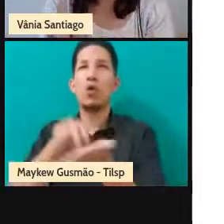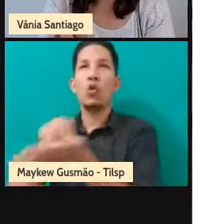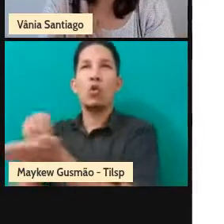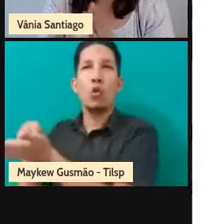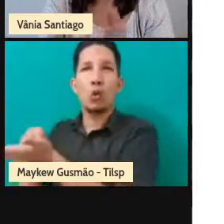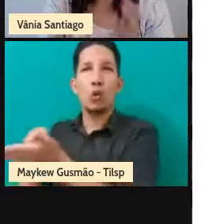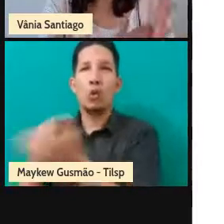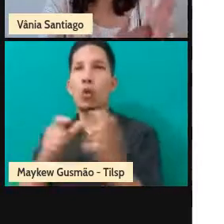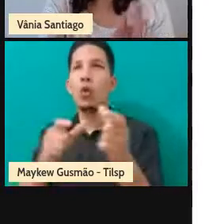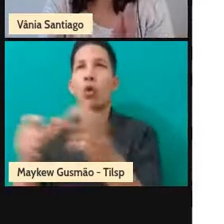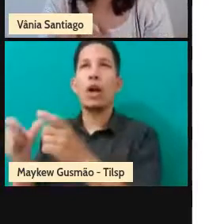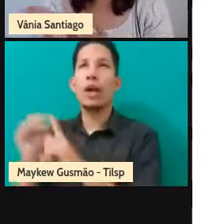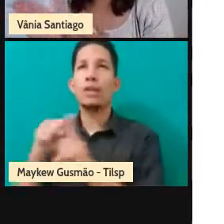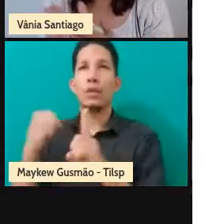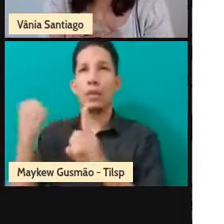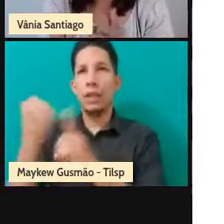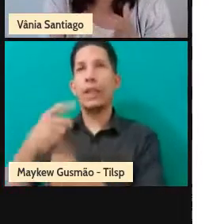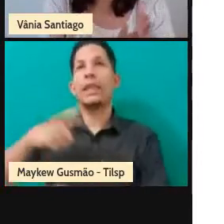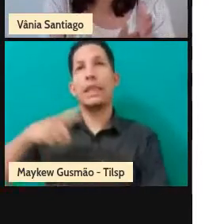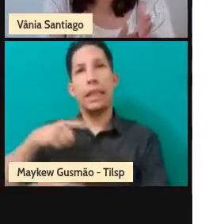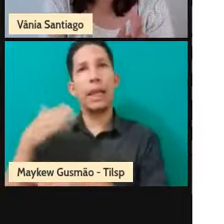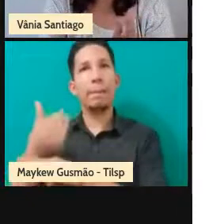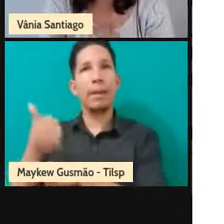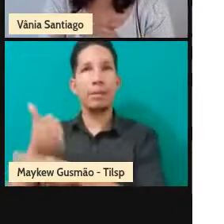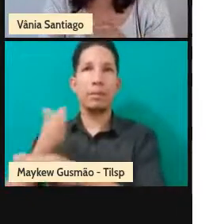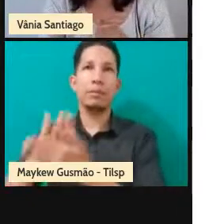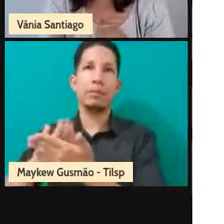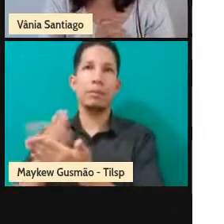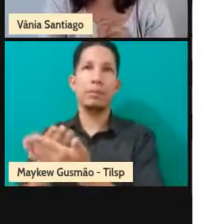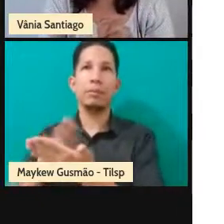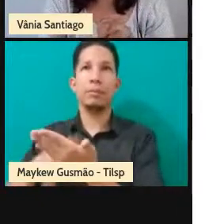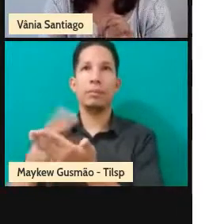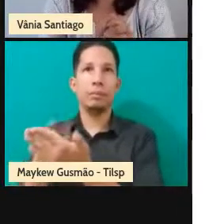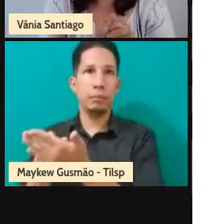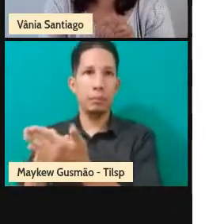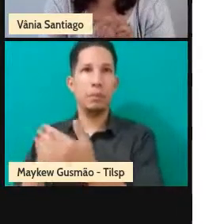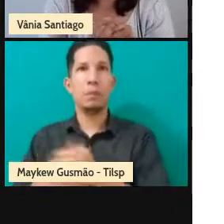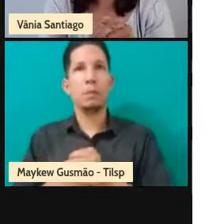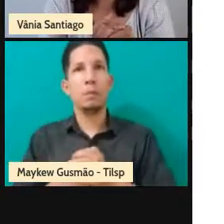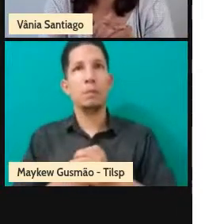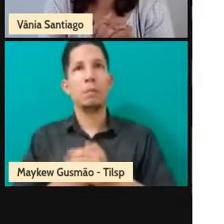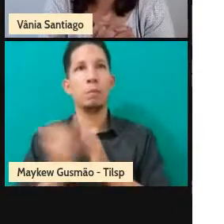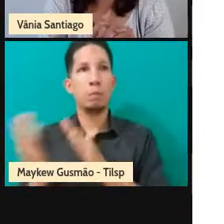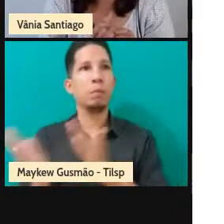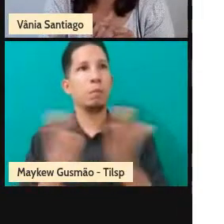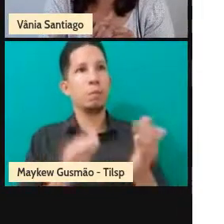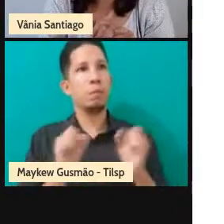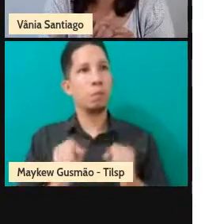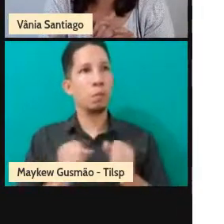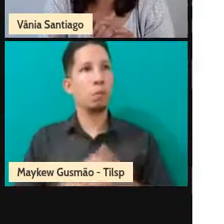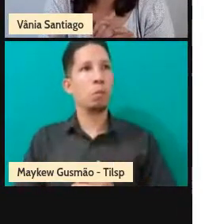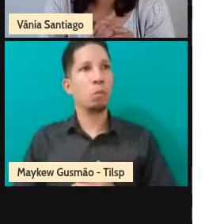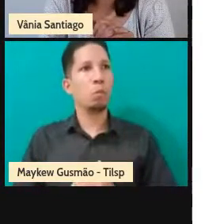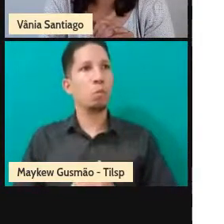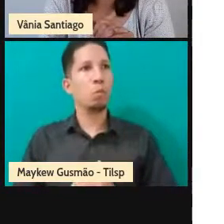que existe a participatividade da atuação do TIOS. Pode passar, por favor?